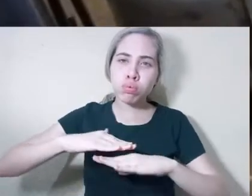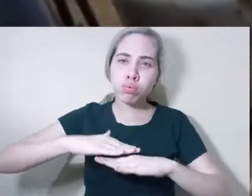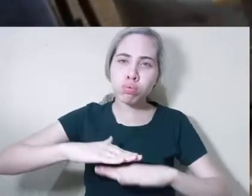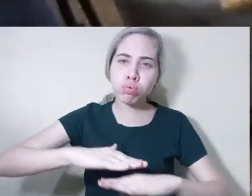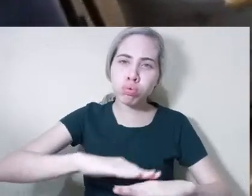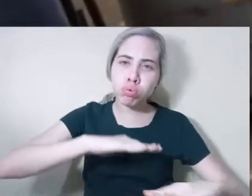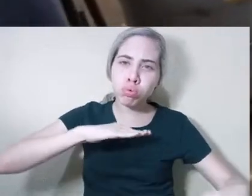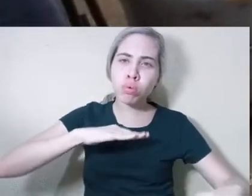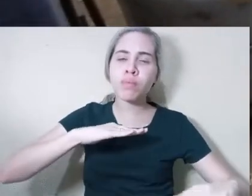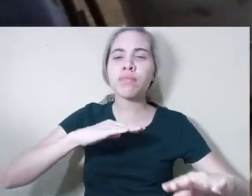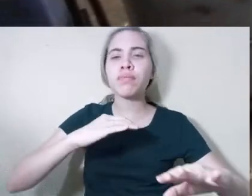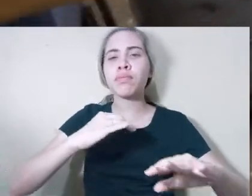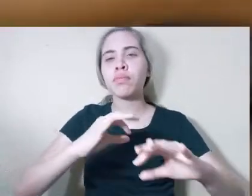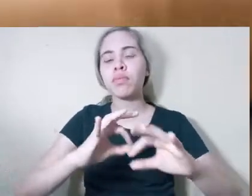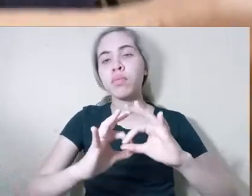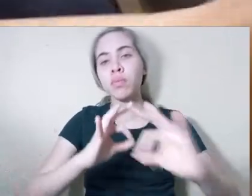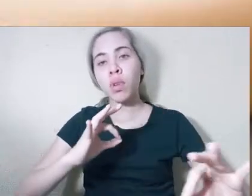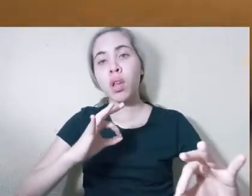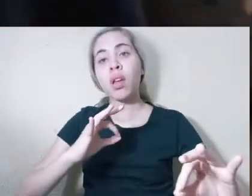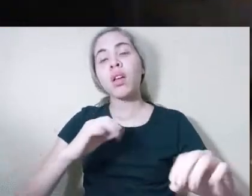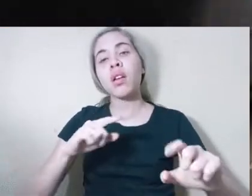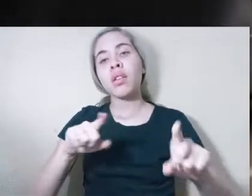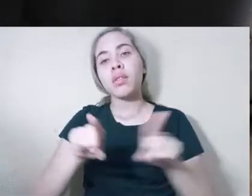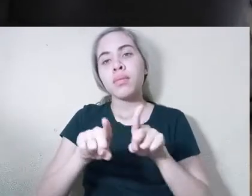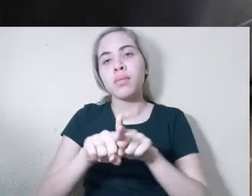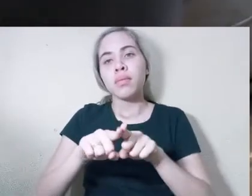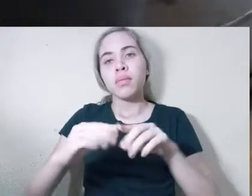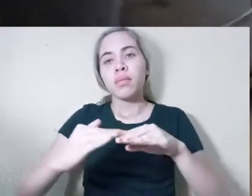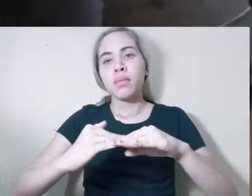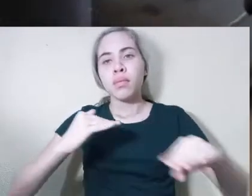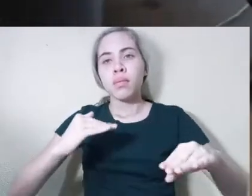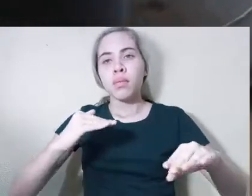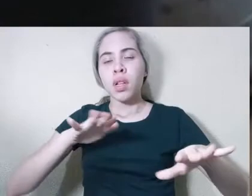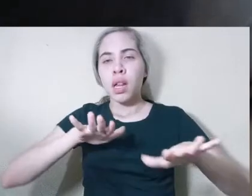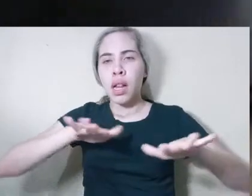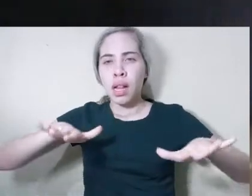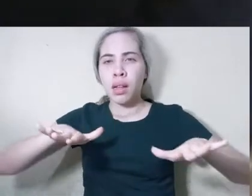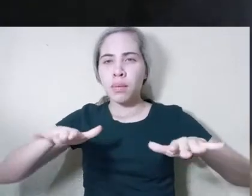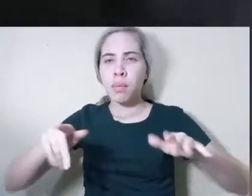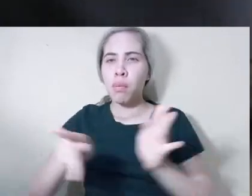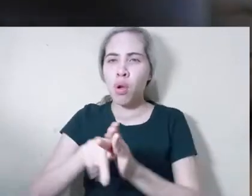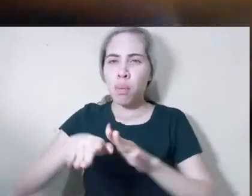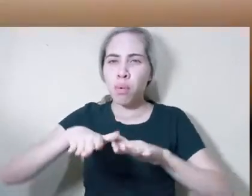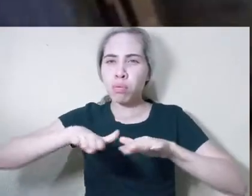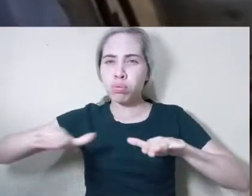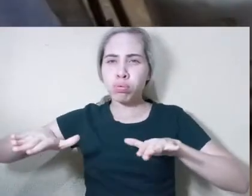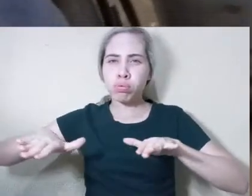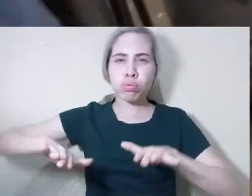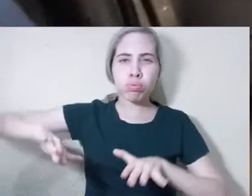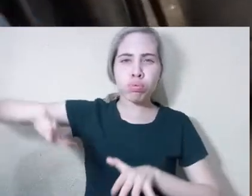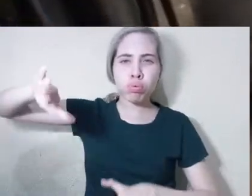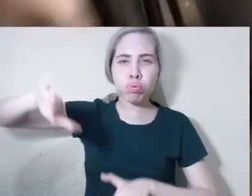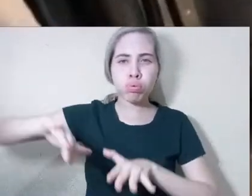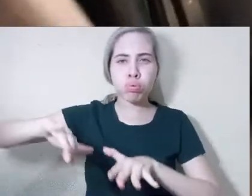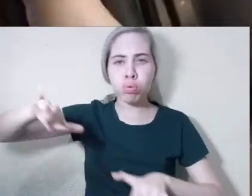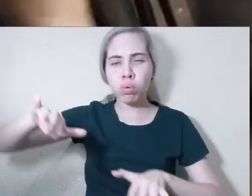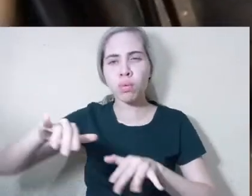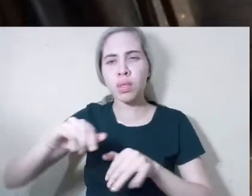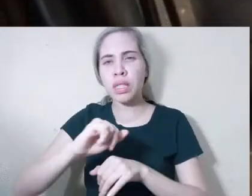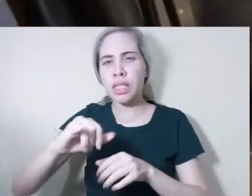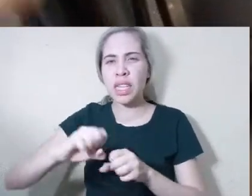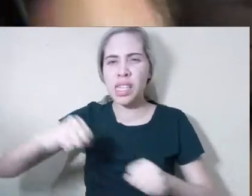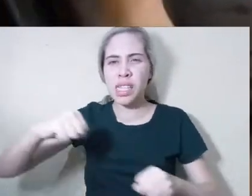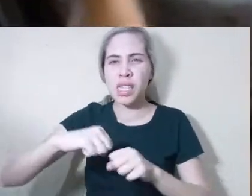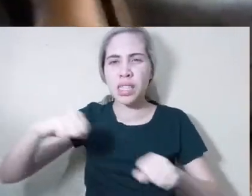sentido longitudinal do eixo e a alavanca lateral faz o movimento lateral quando a gente quer